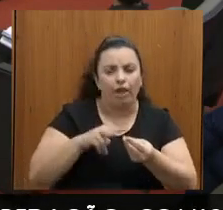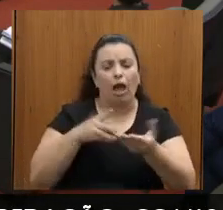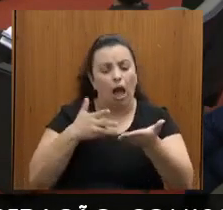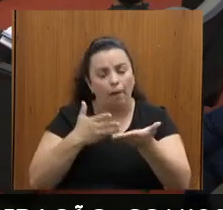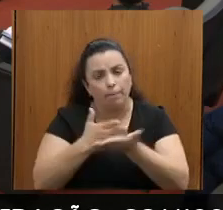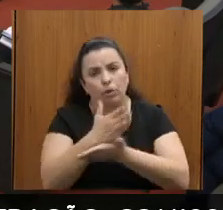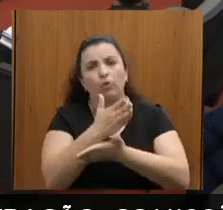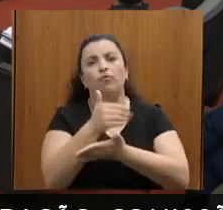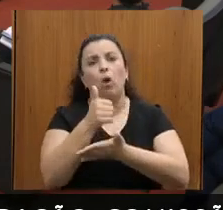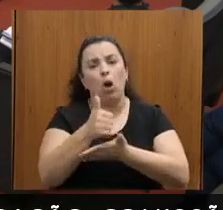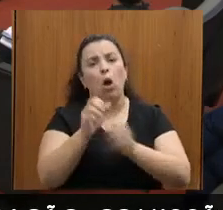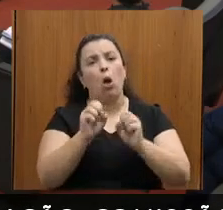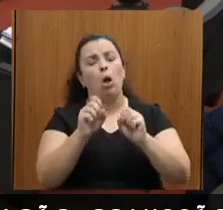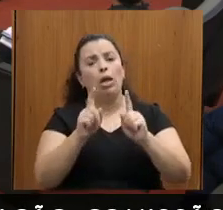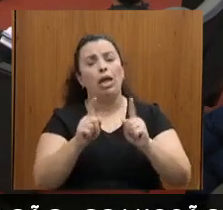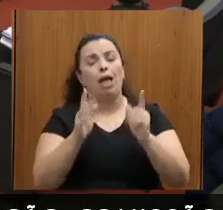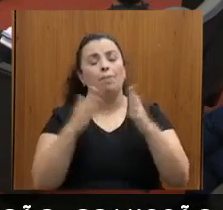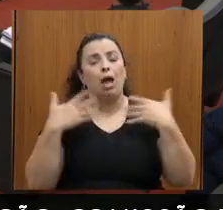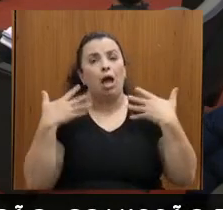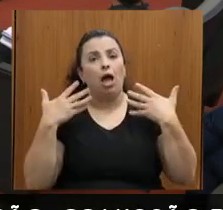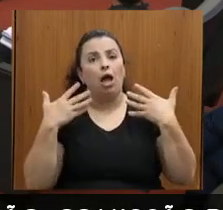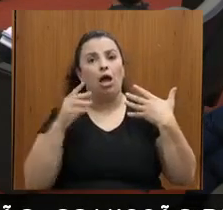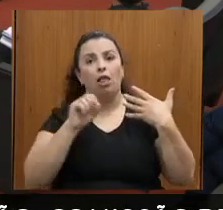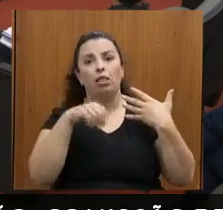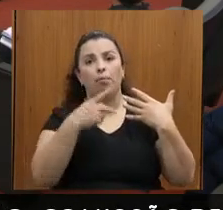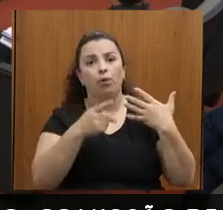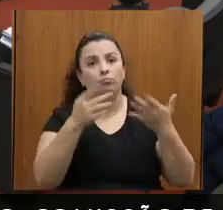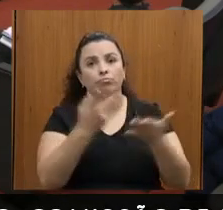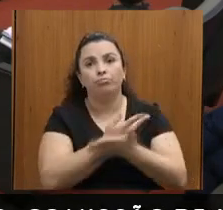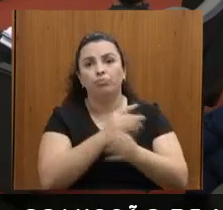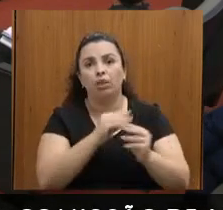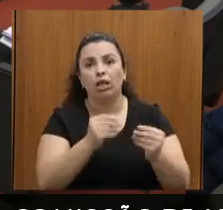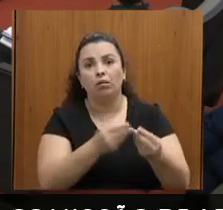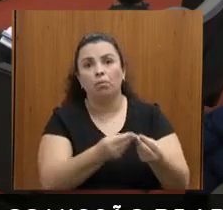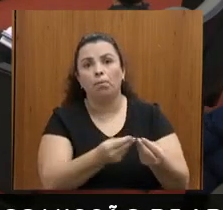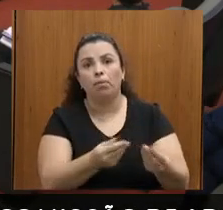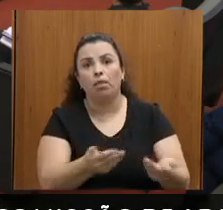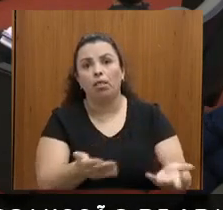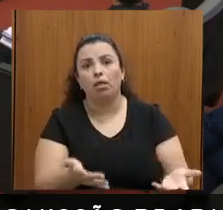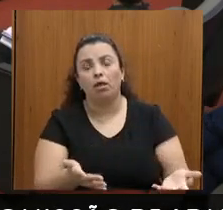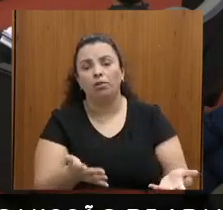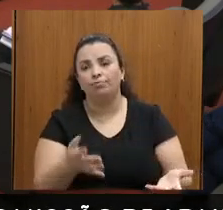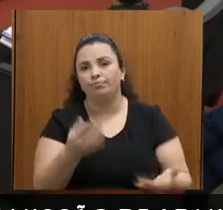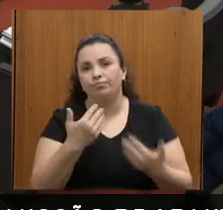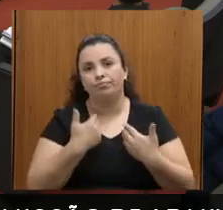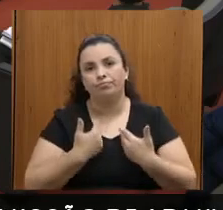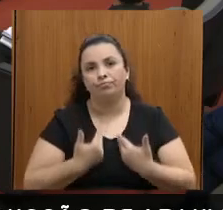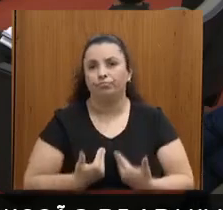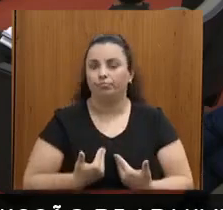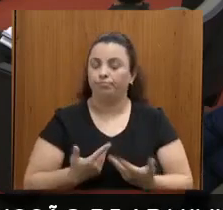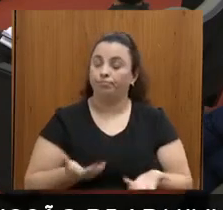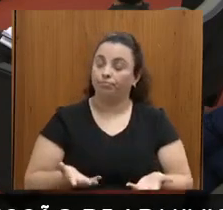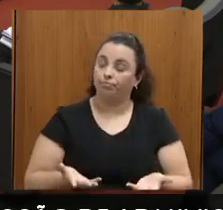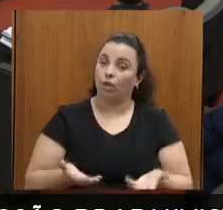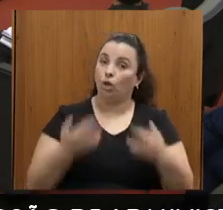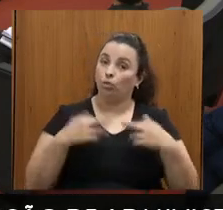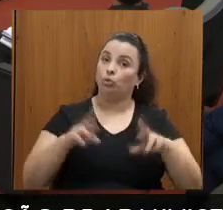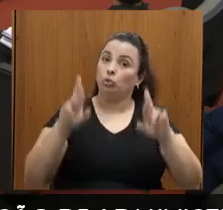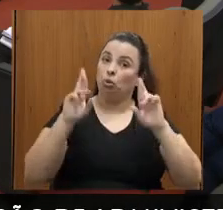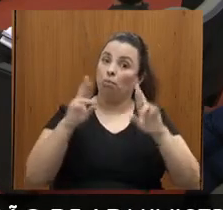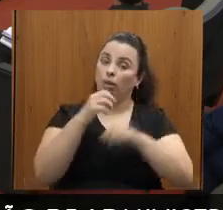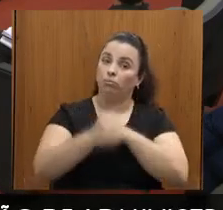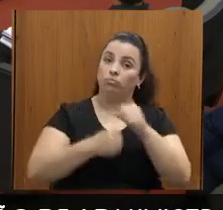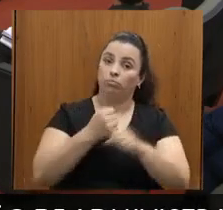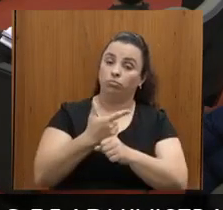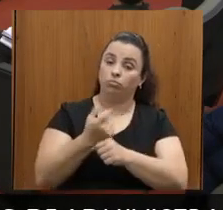e encaminhada ao governo e depois ele não ver concretizada. A gente espera que, para o próximo ano, essas coisas sejam mais